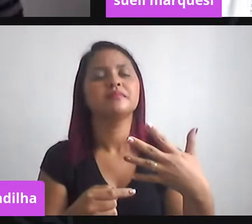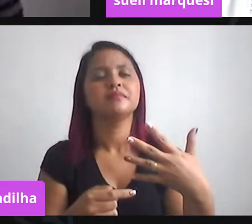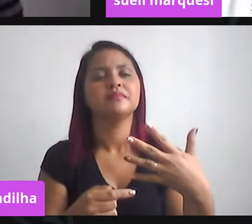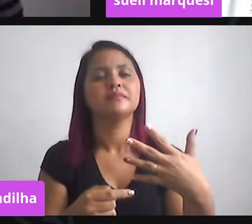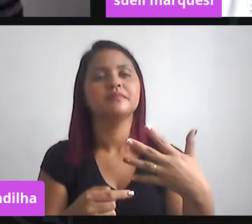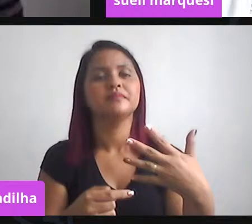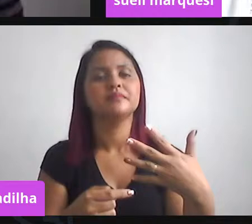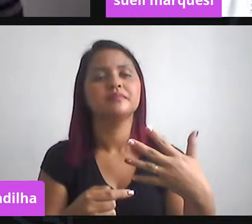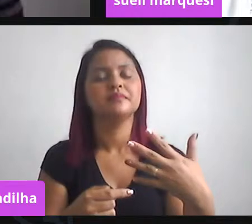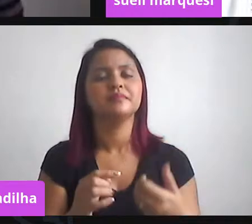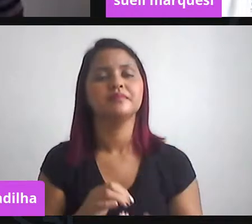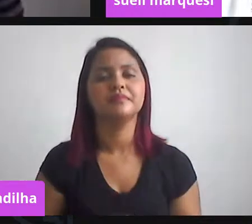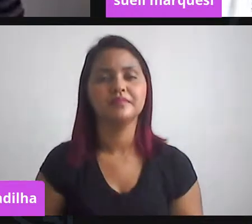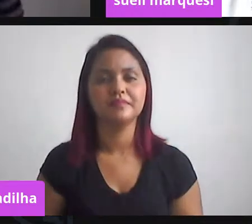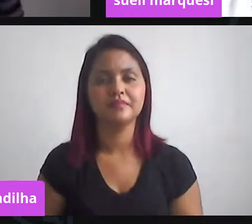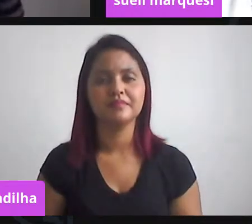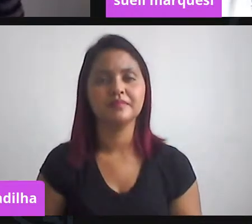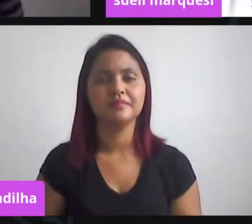estudo?